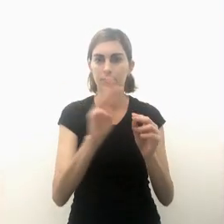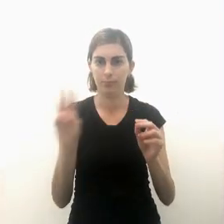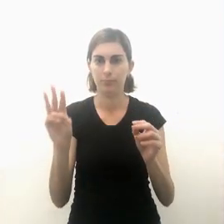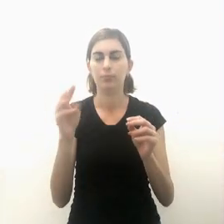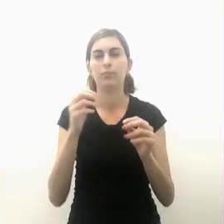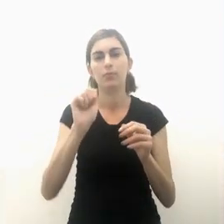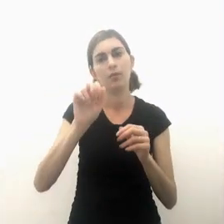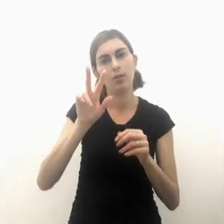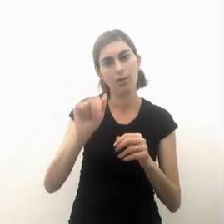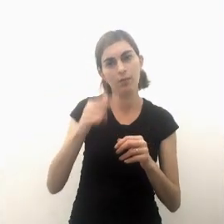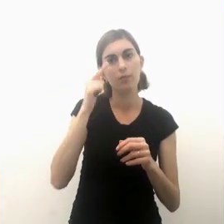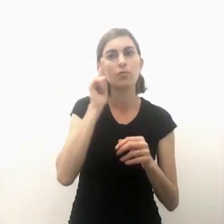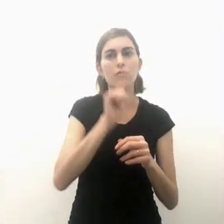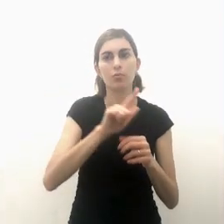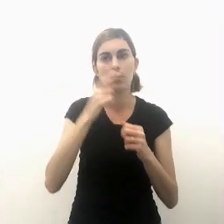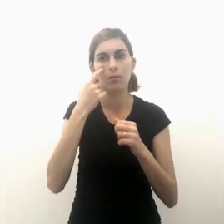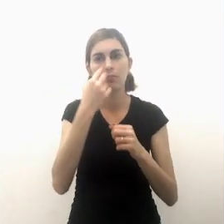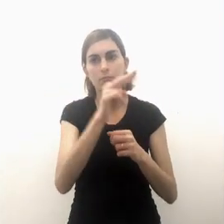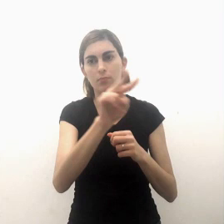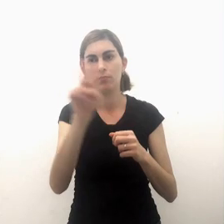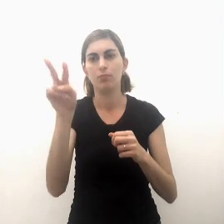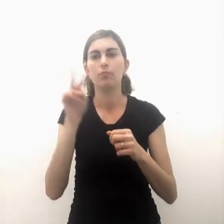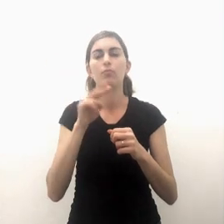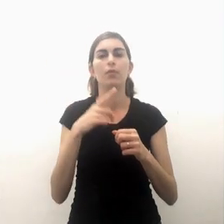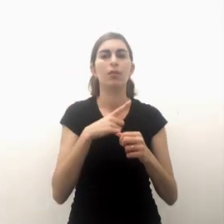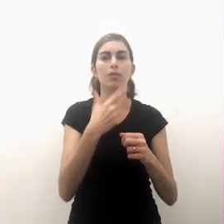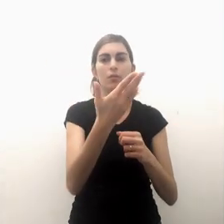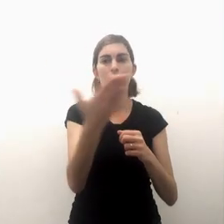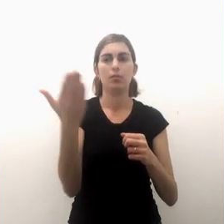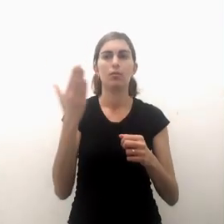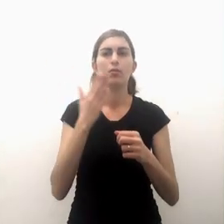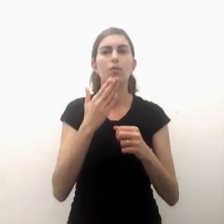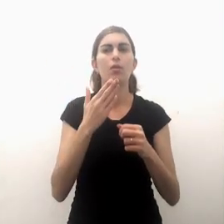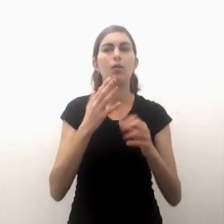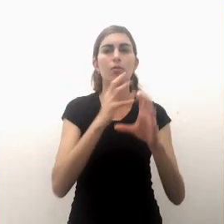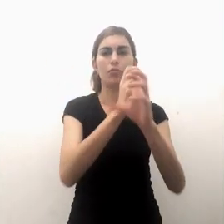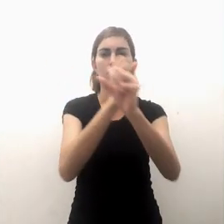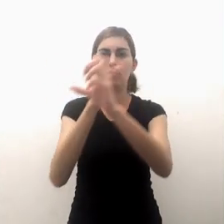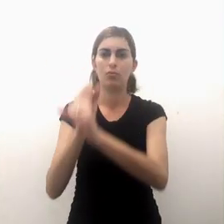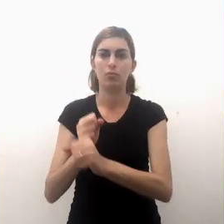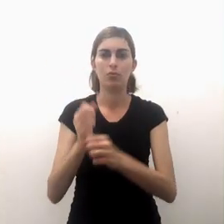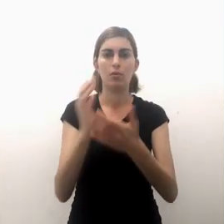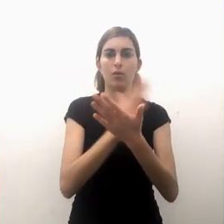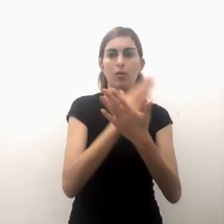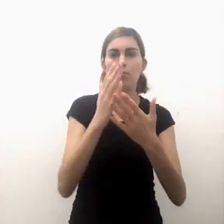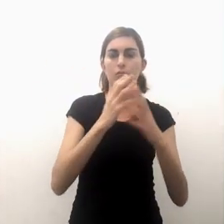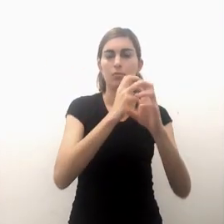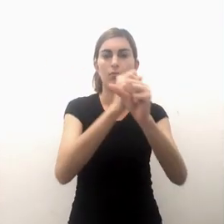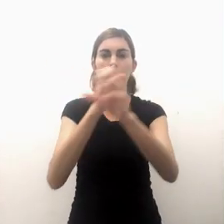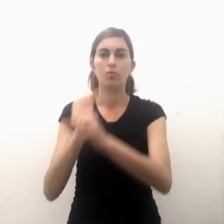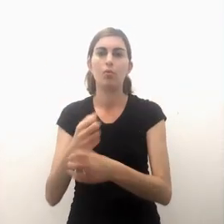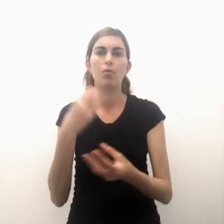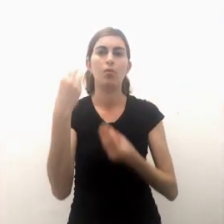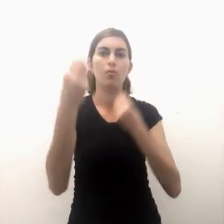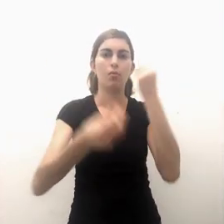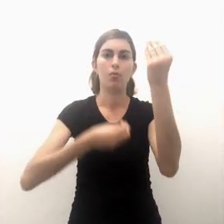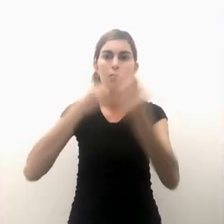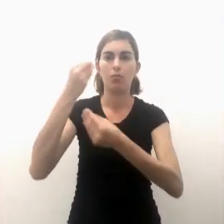está na plataforma AVA. Você consegue acompanhar que isso aí foi uma estimativa feita por alguns economistas